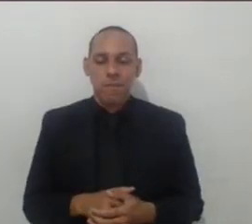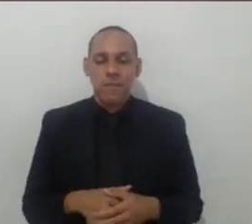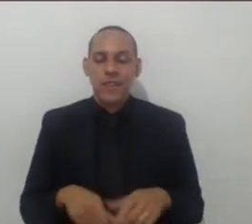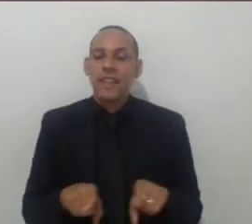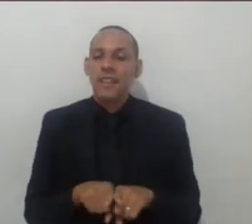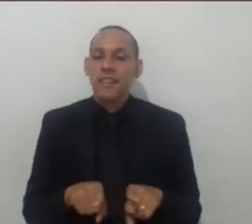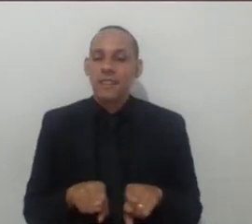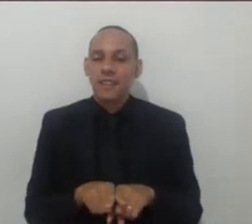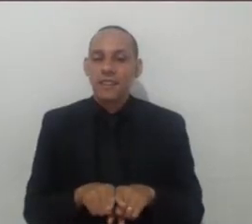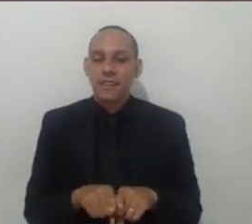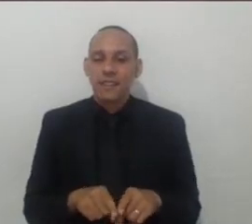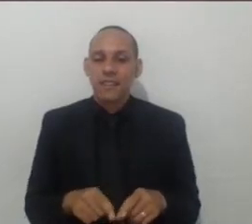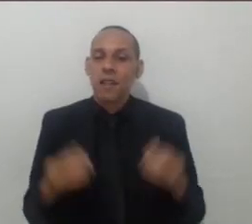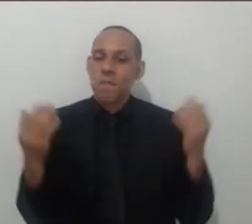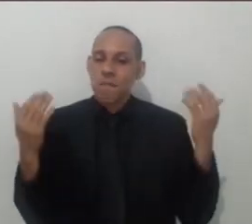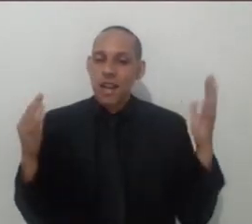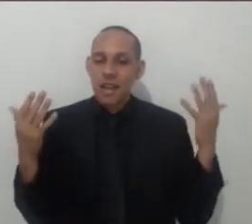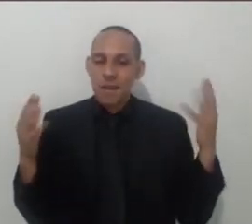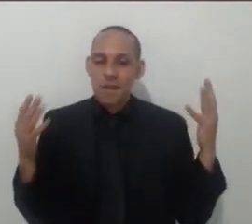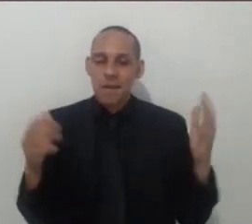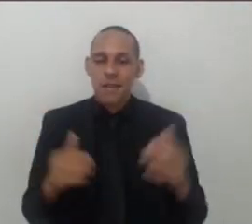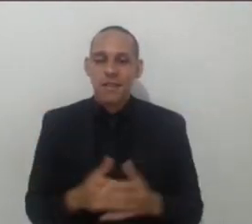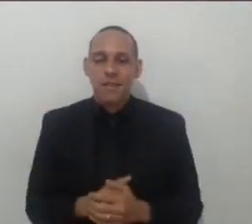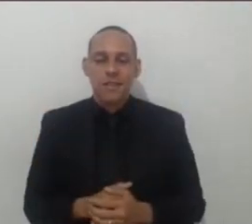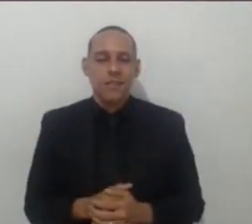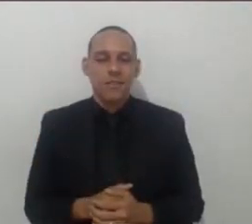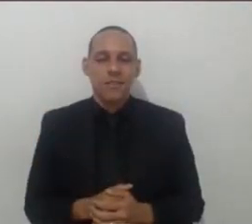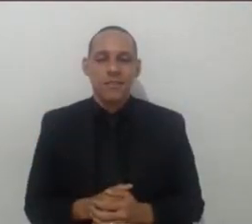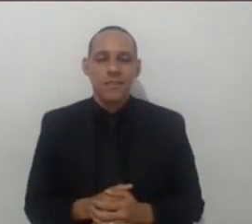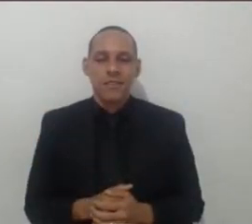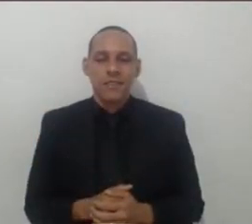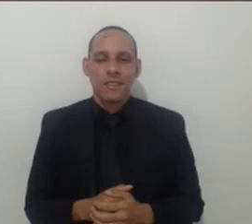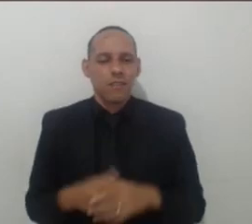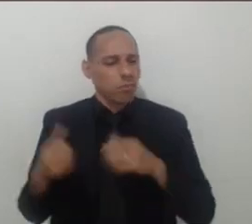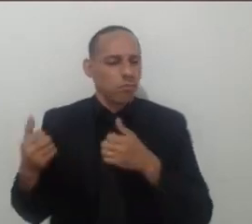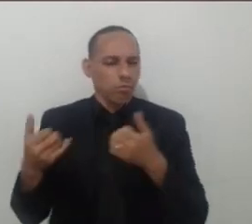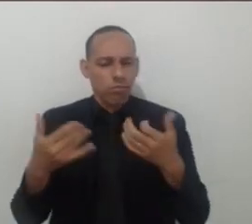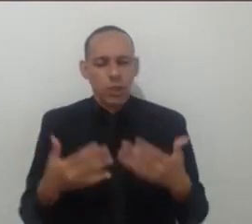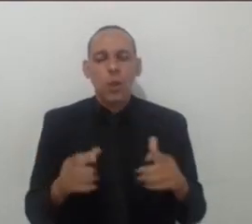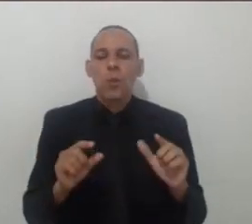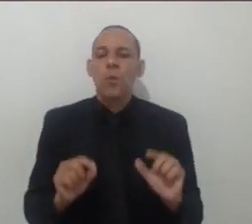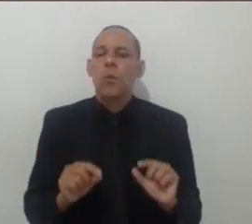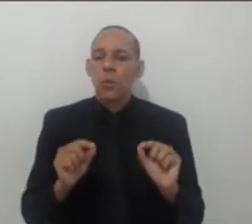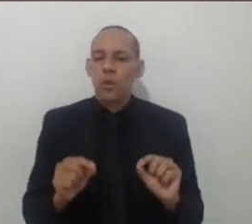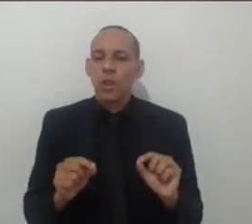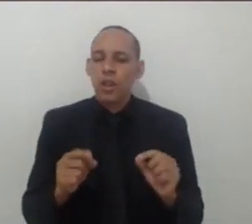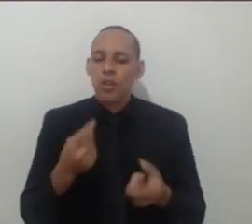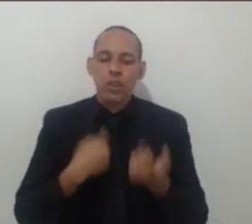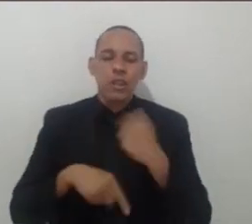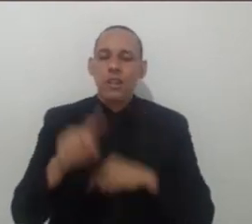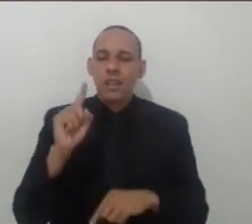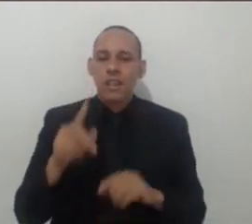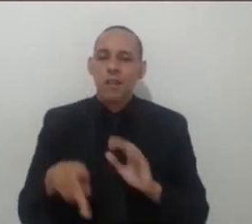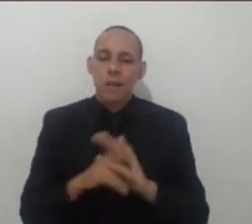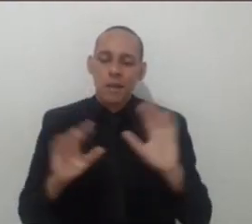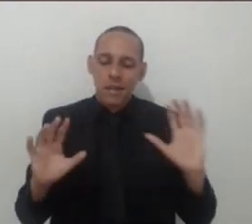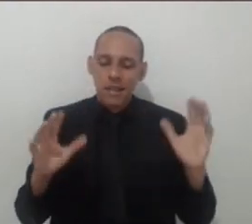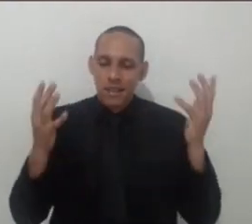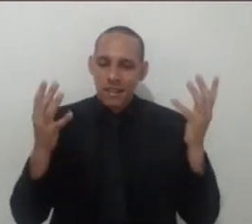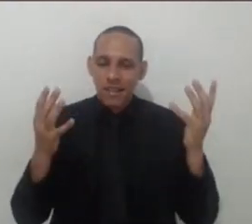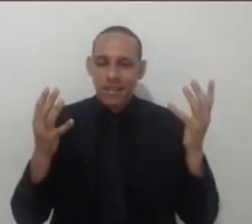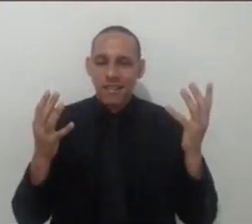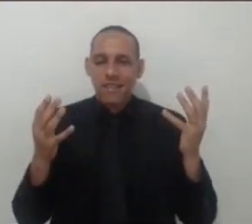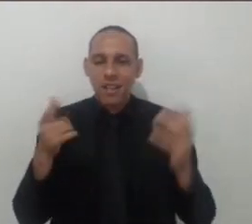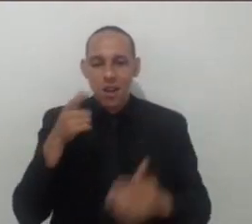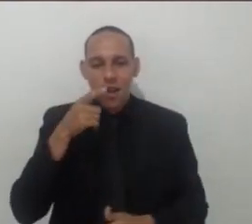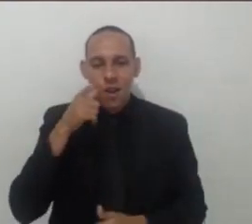também parabenizar e dar o meu depoimento quanto ao sucesso do evento realizado ontem